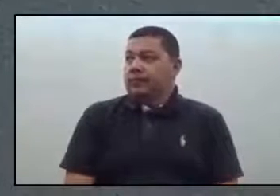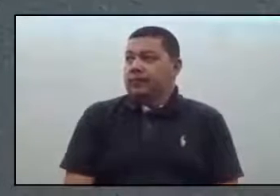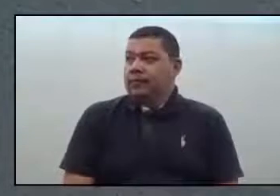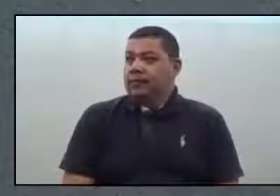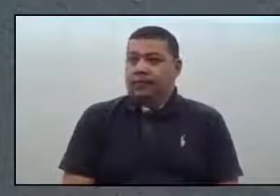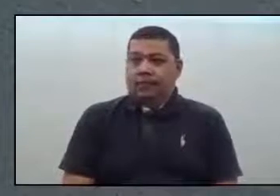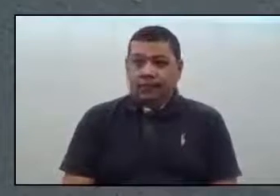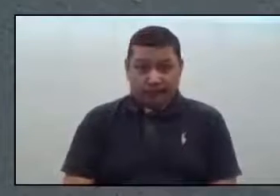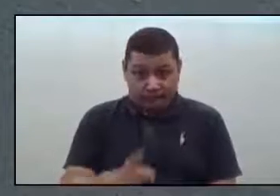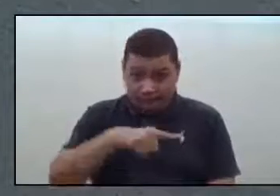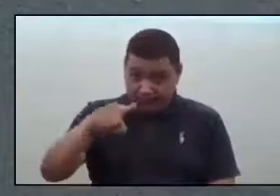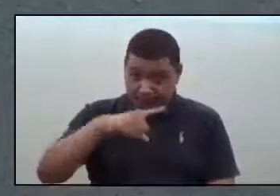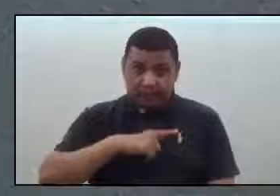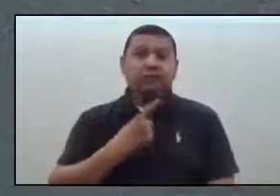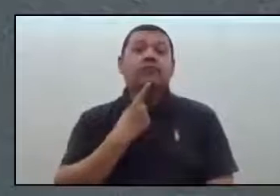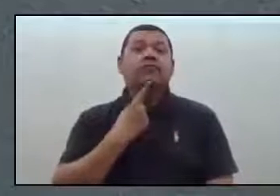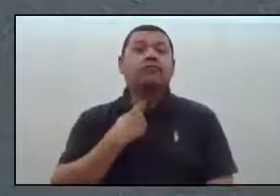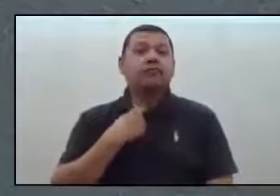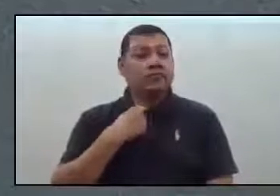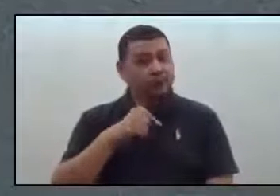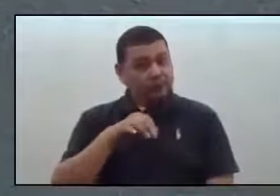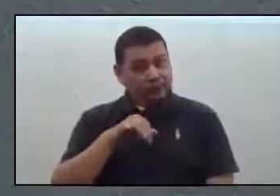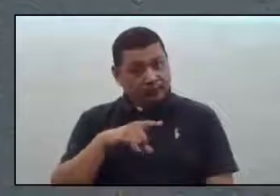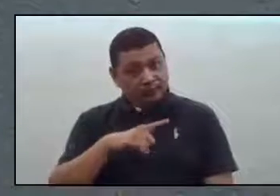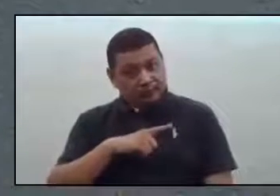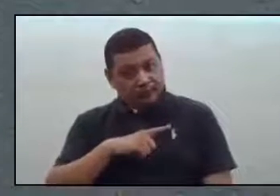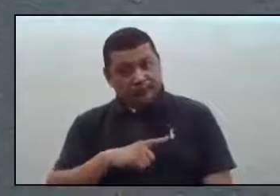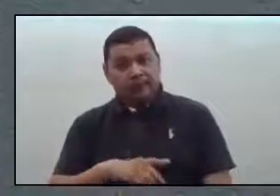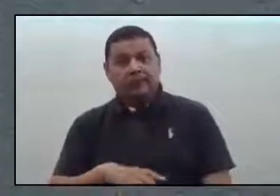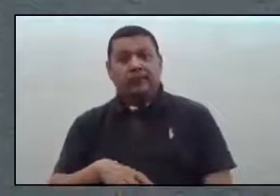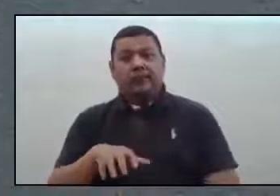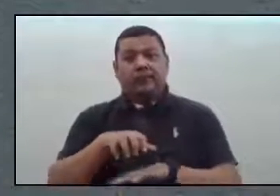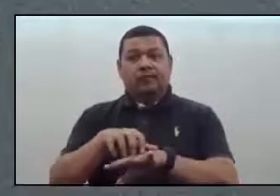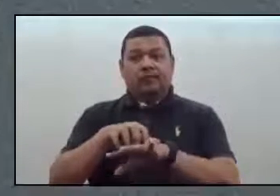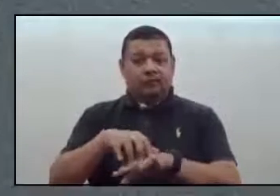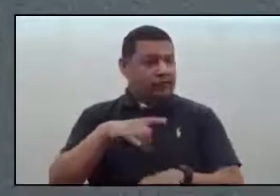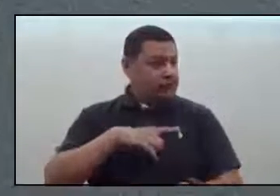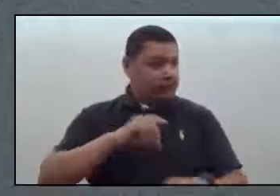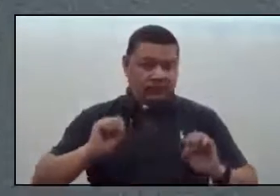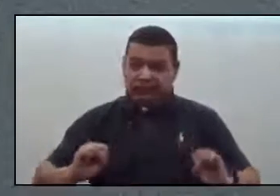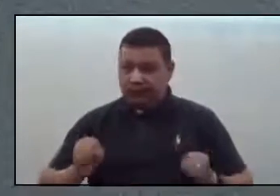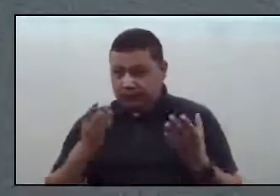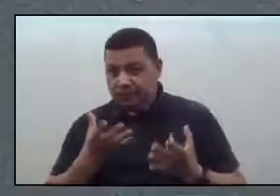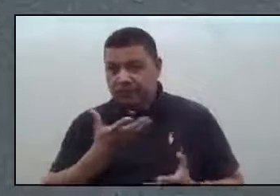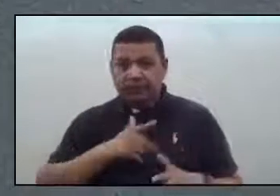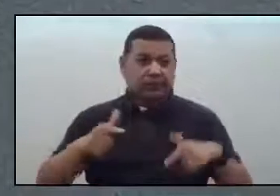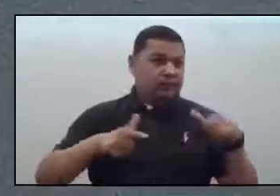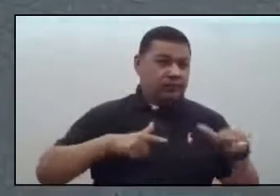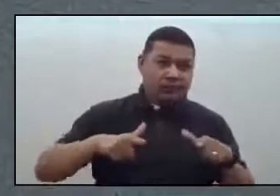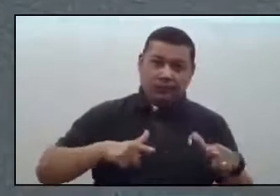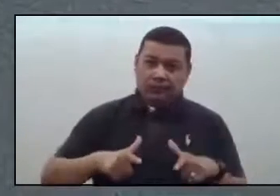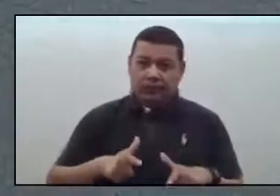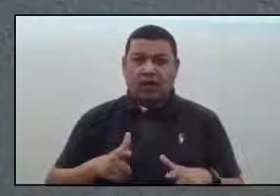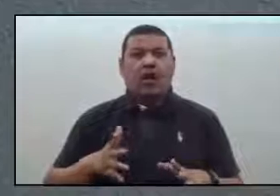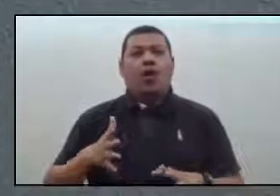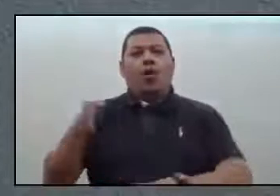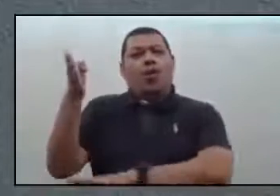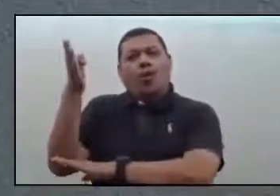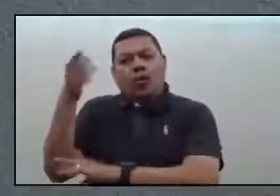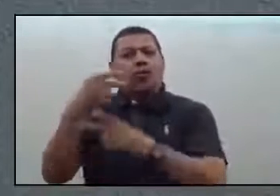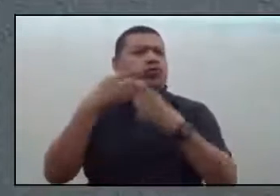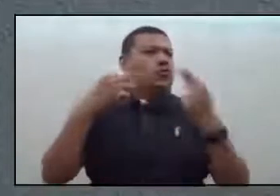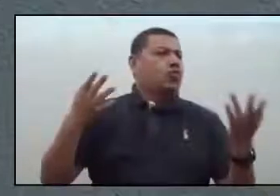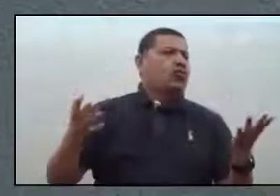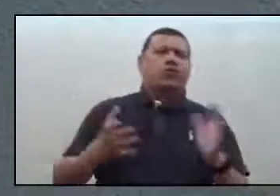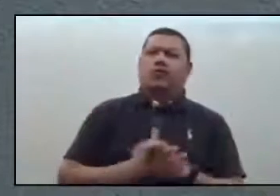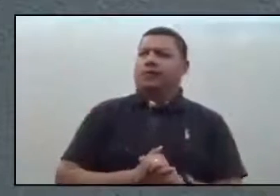Então, você que tem interesse no segmento turístico, você que faz evento, que trabalha no setor hoteleiro, que trabalha